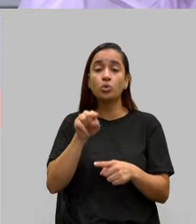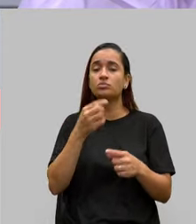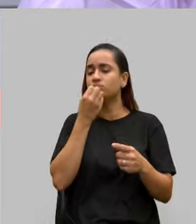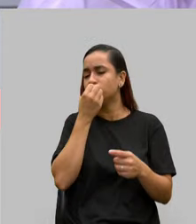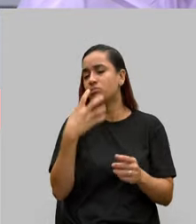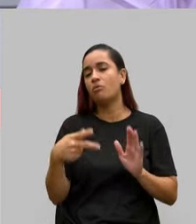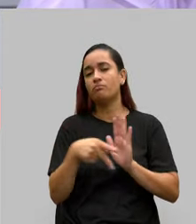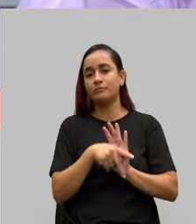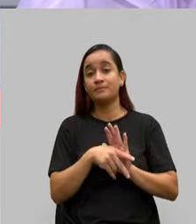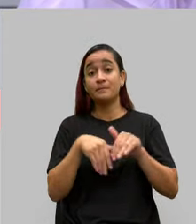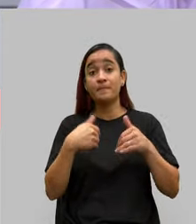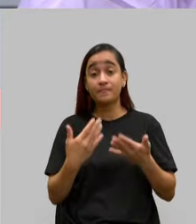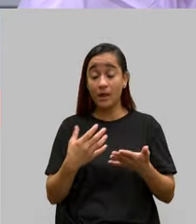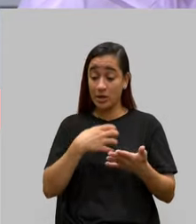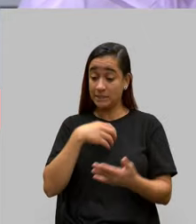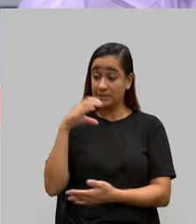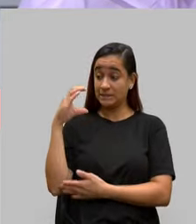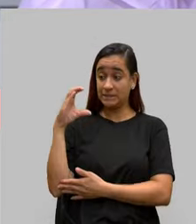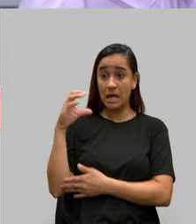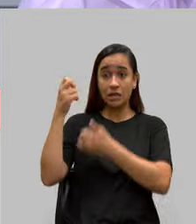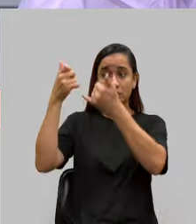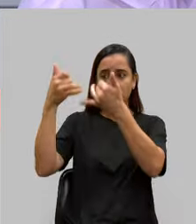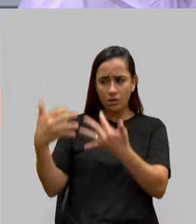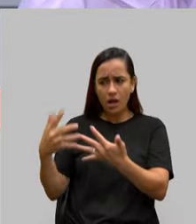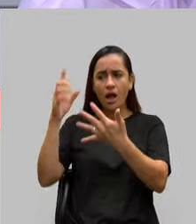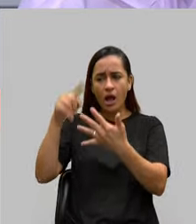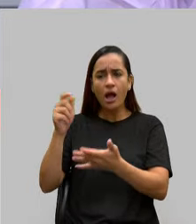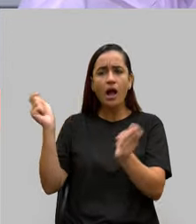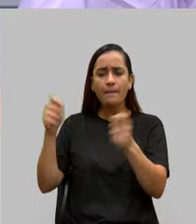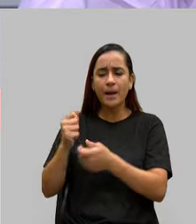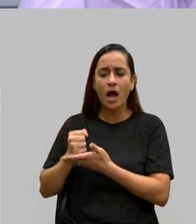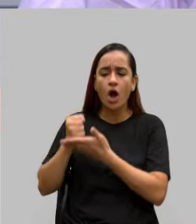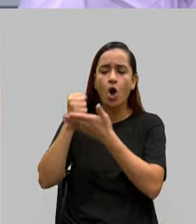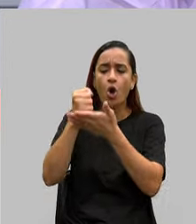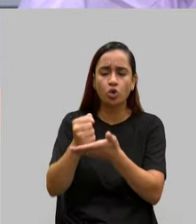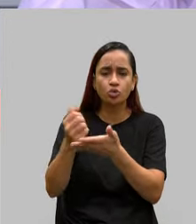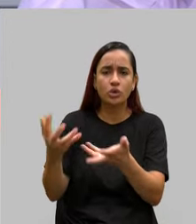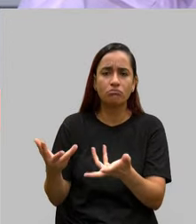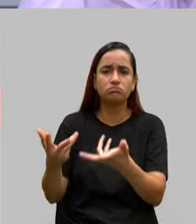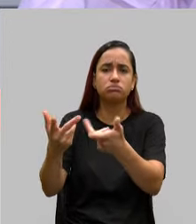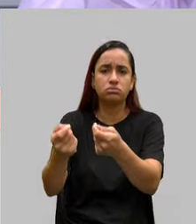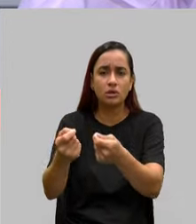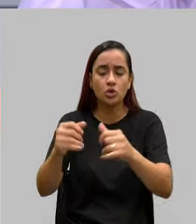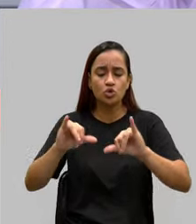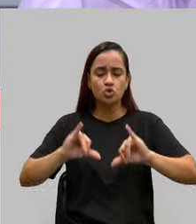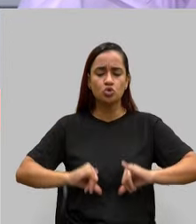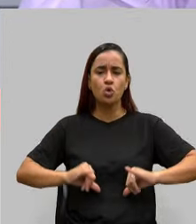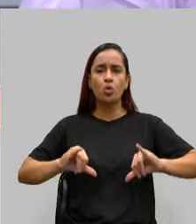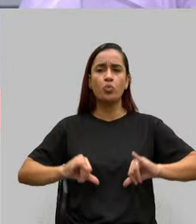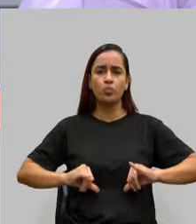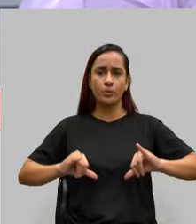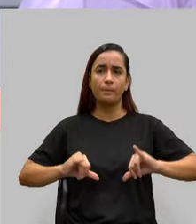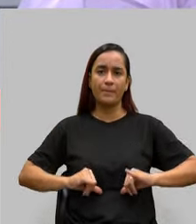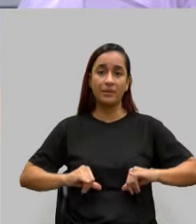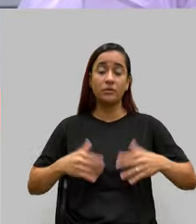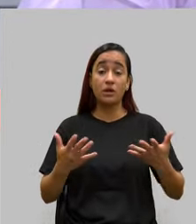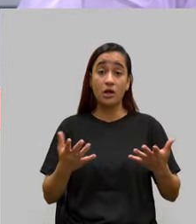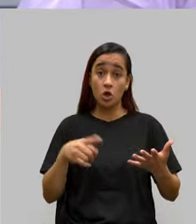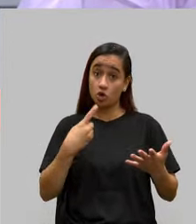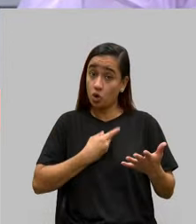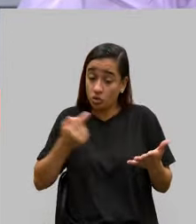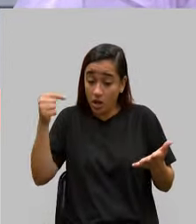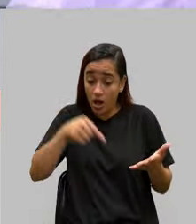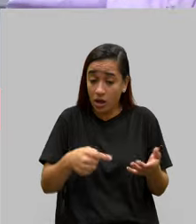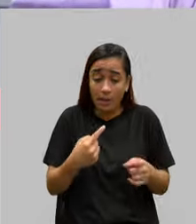para ser comprovado e que é para ajudar para amenizar H um sofrimento né Eu acho que para quê preconceito nós temos que estar aqui apoiando